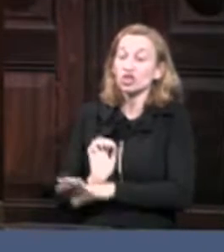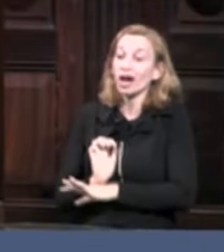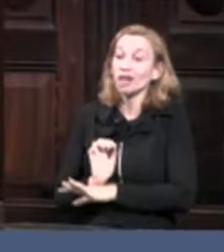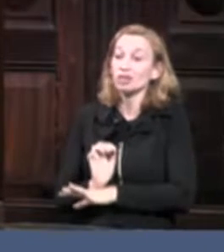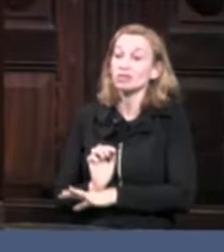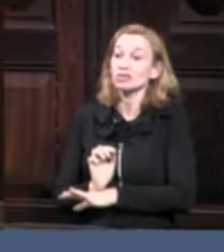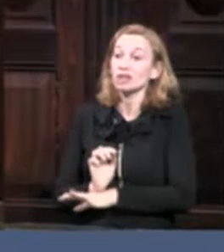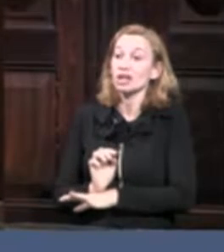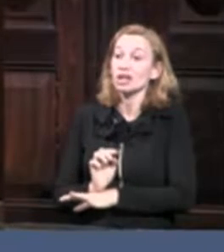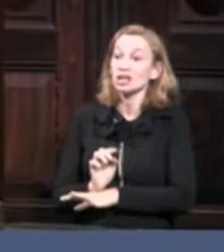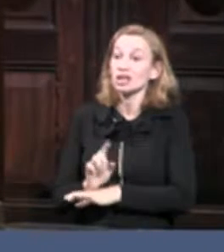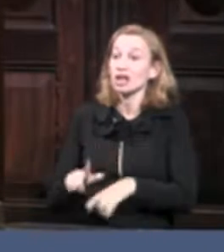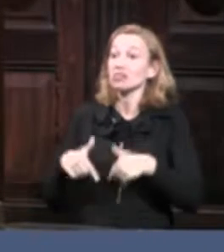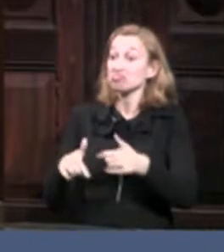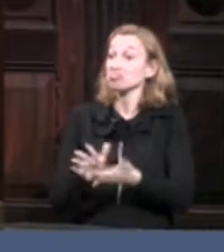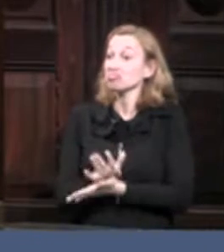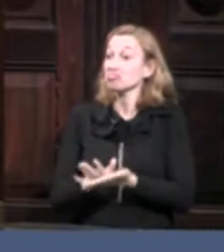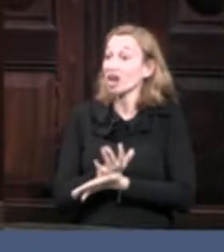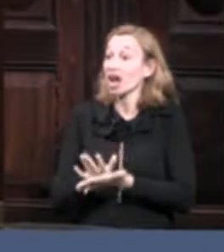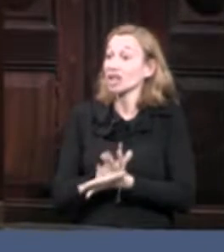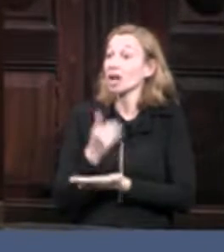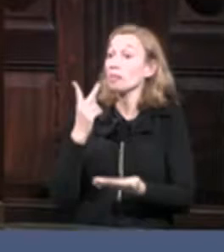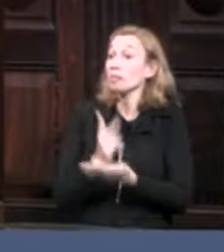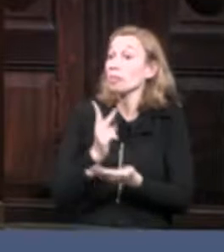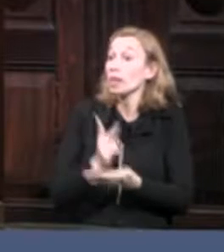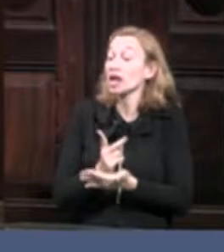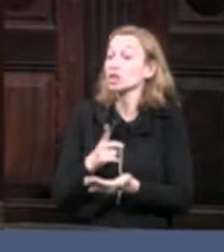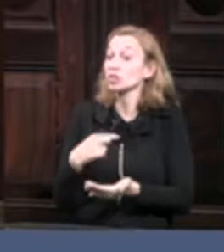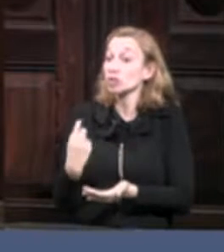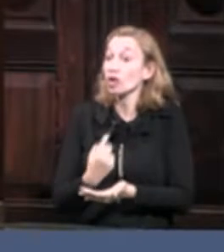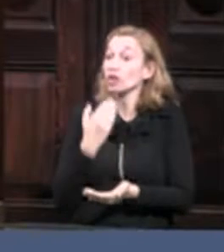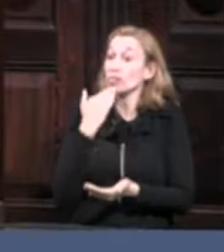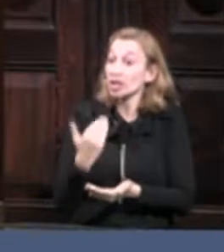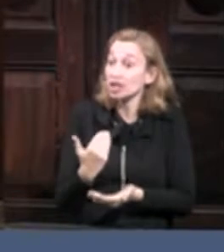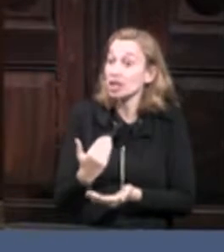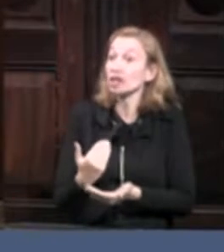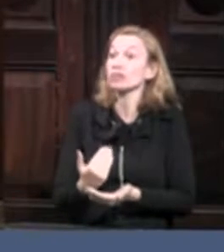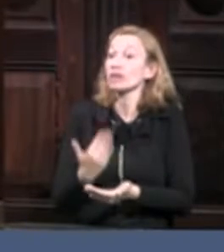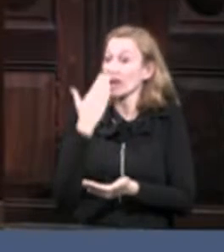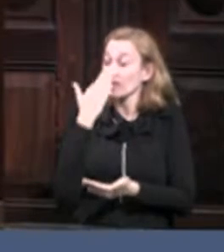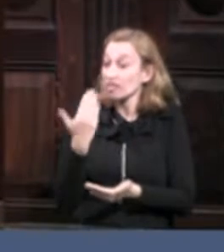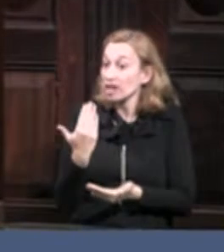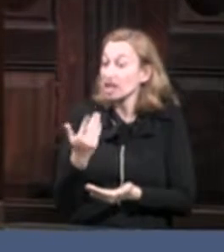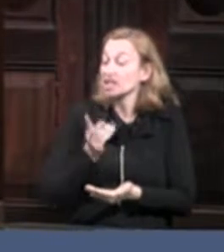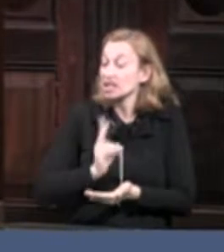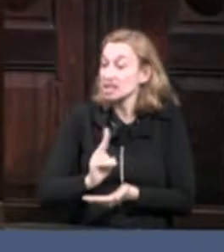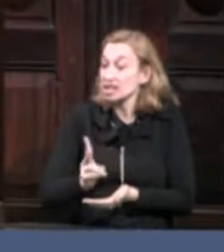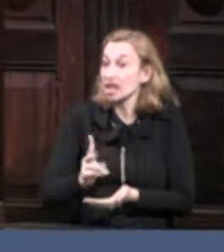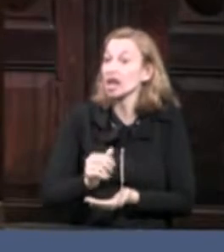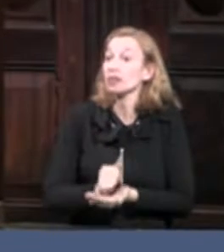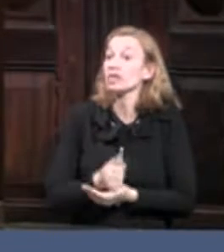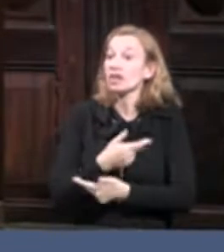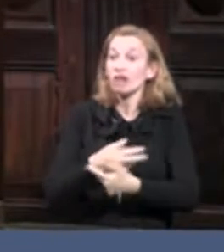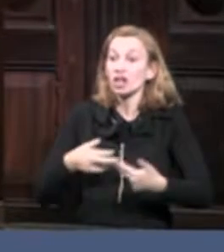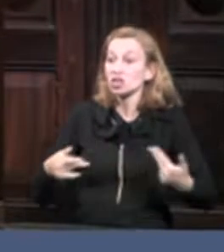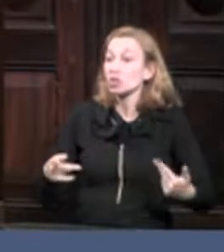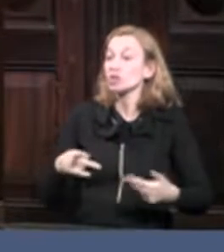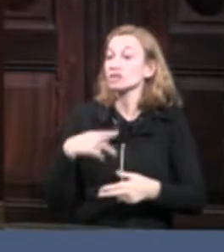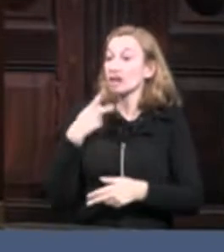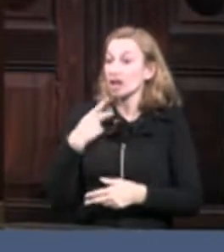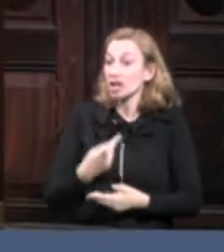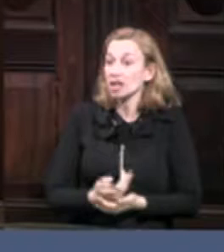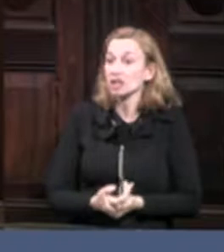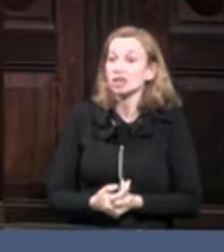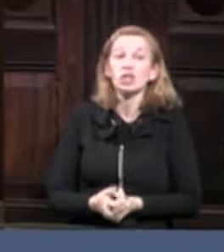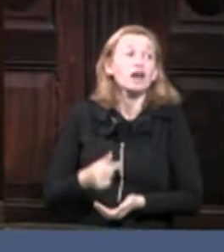critério, mesmo depois do nosso mandato, da frente parlamentar e diversos movimentos da sociedade civil